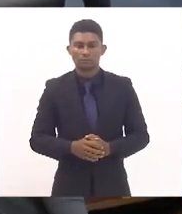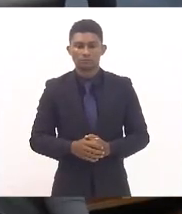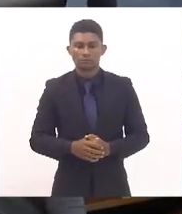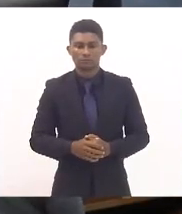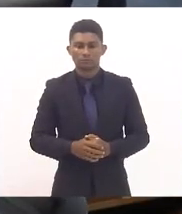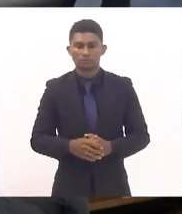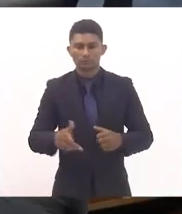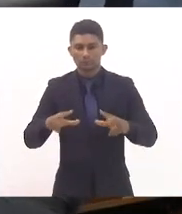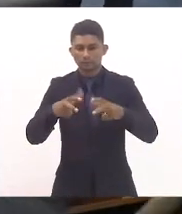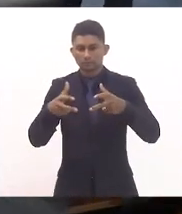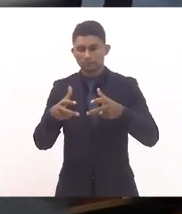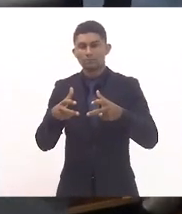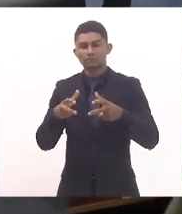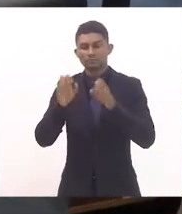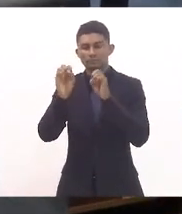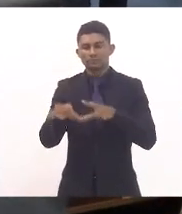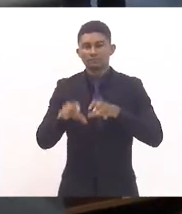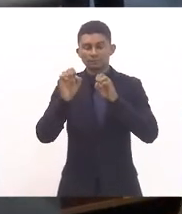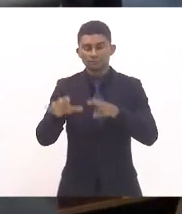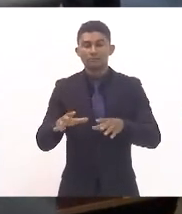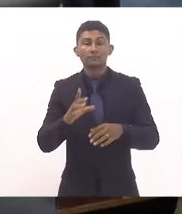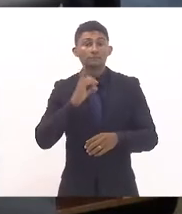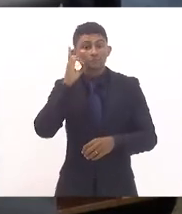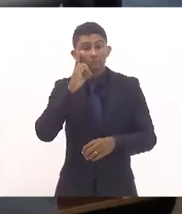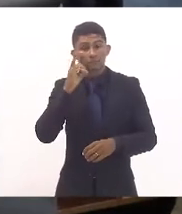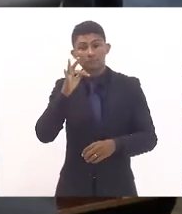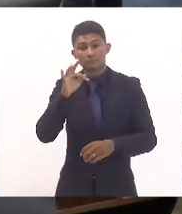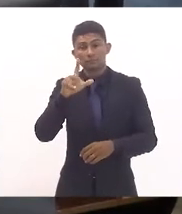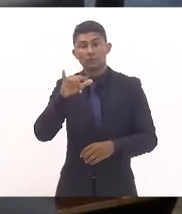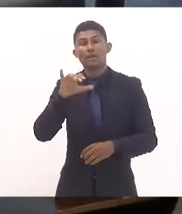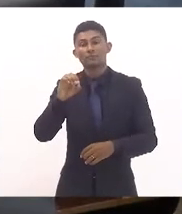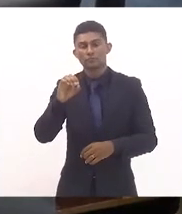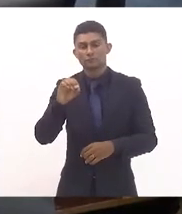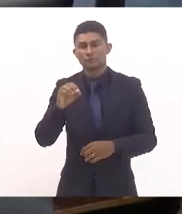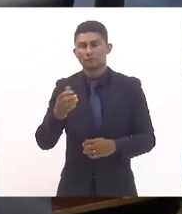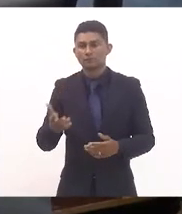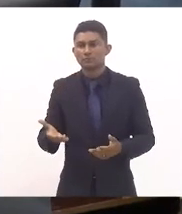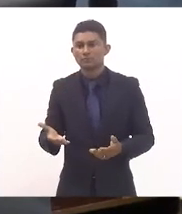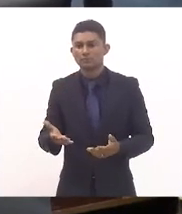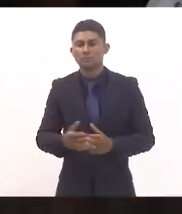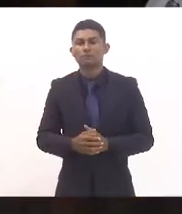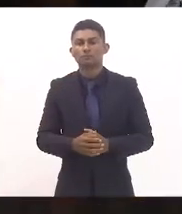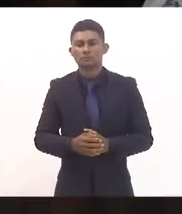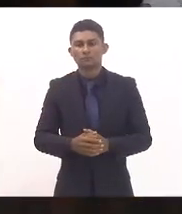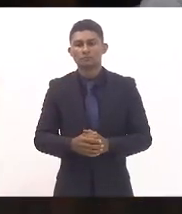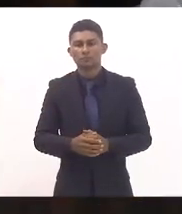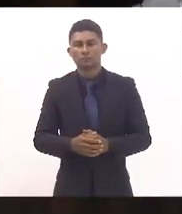Pela Comissão de Educação, deputado Flávio Serafim. Acompanho a Comissão de Servidores. Pela Comissão de